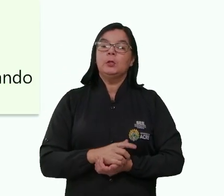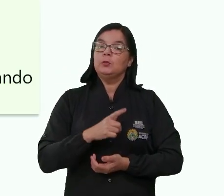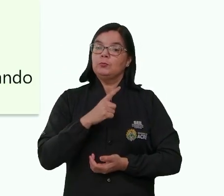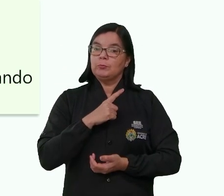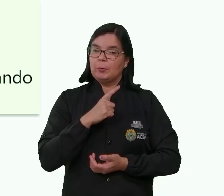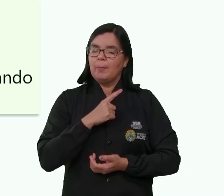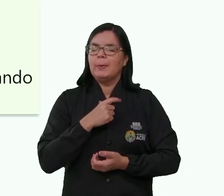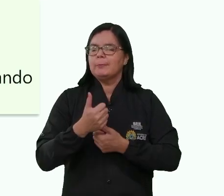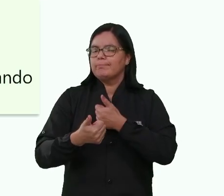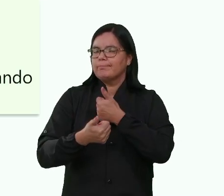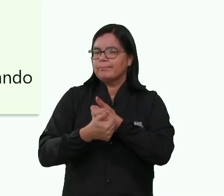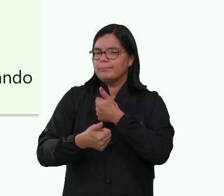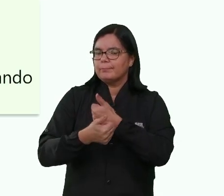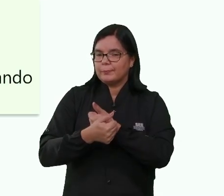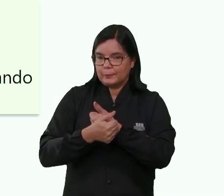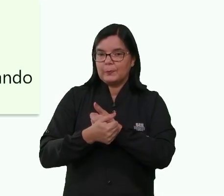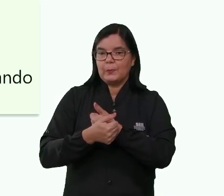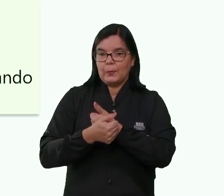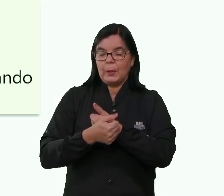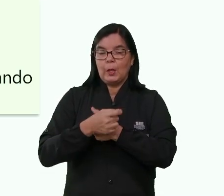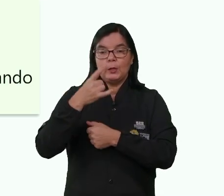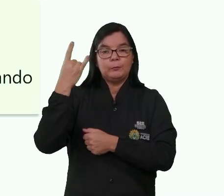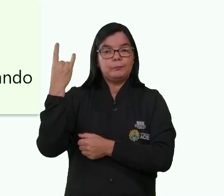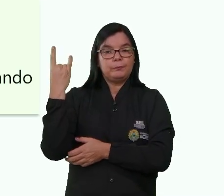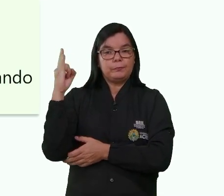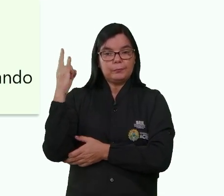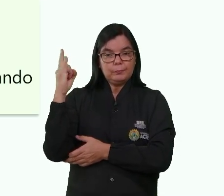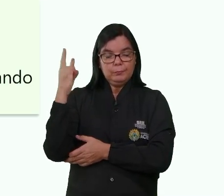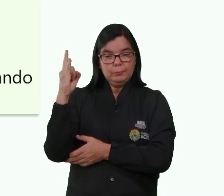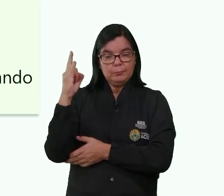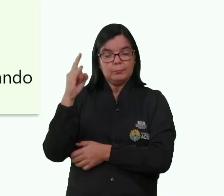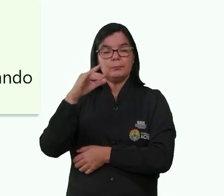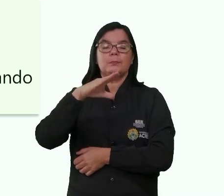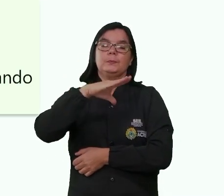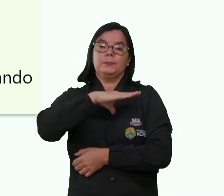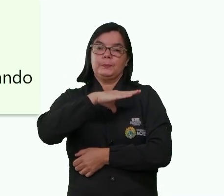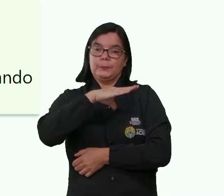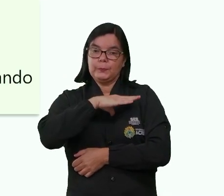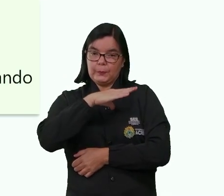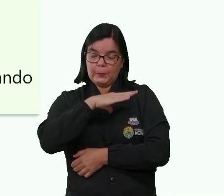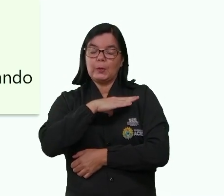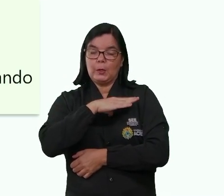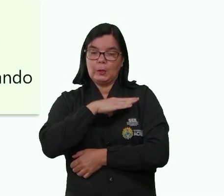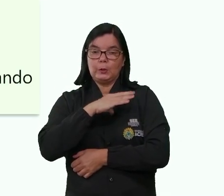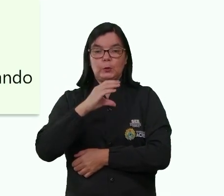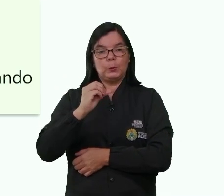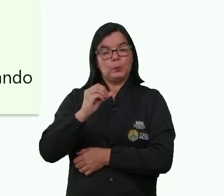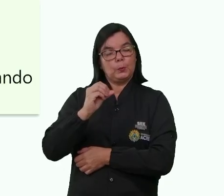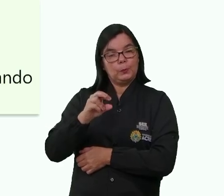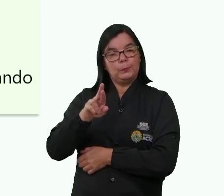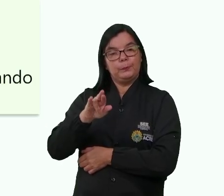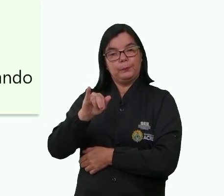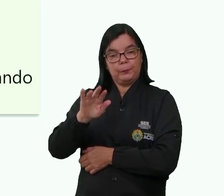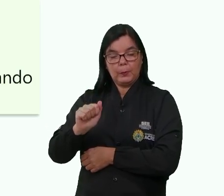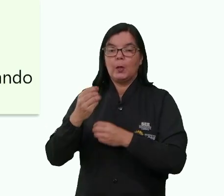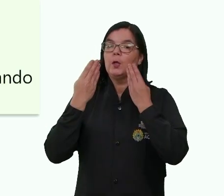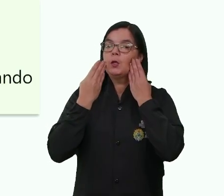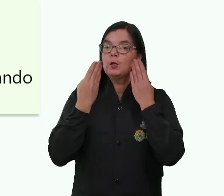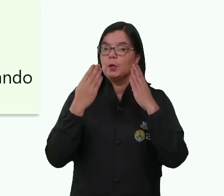temos ali bem próximo, no caso da Bolívia, a cidade de Cobija, do qual Brasileia